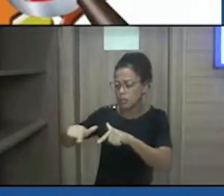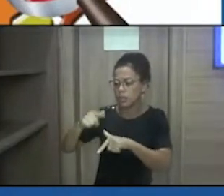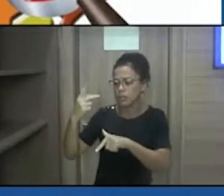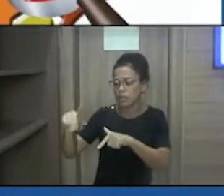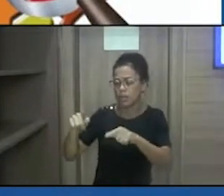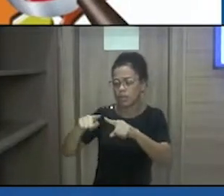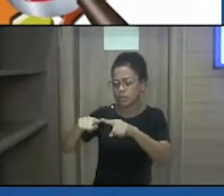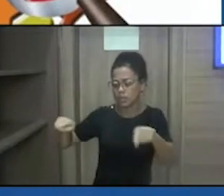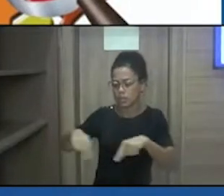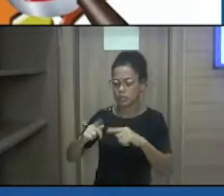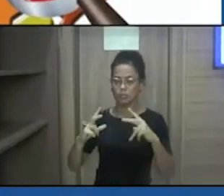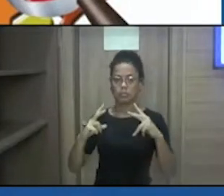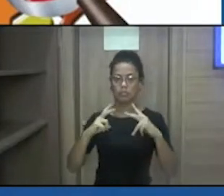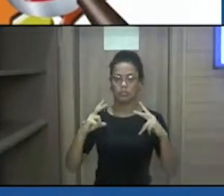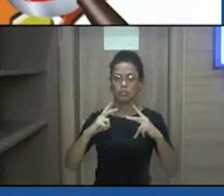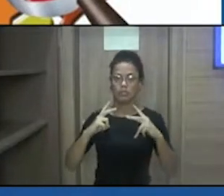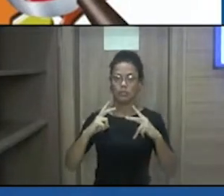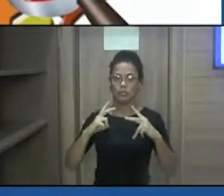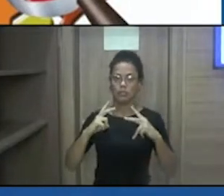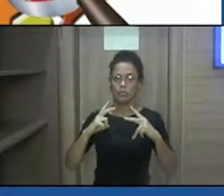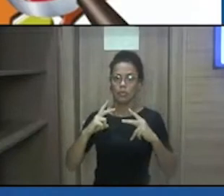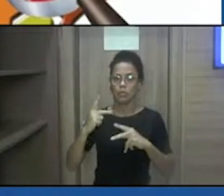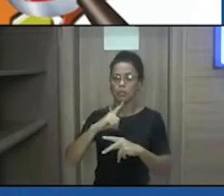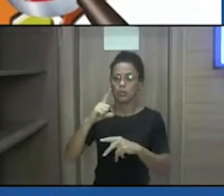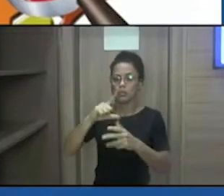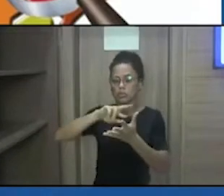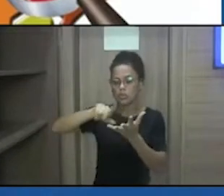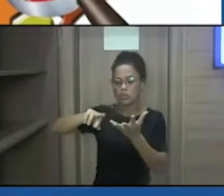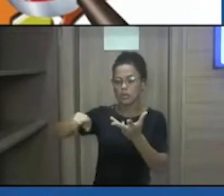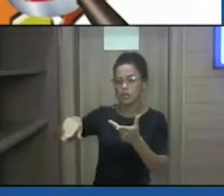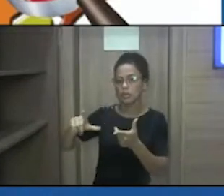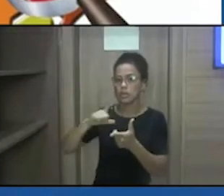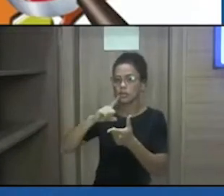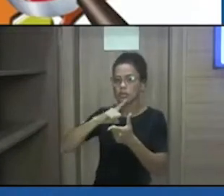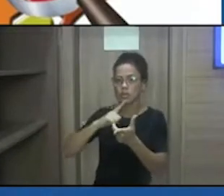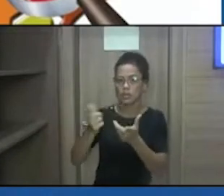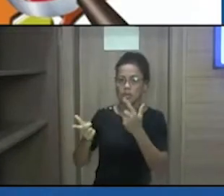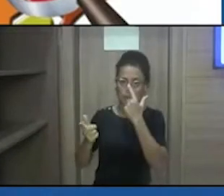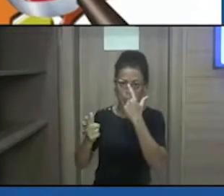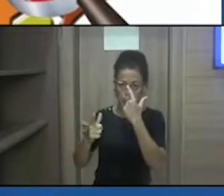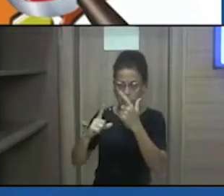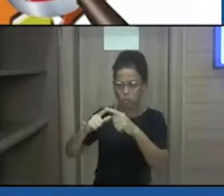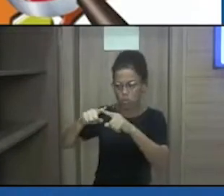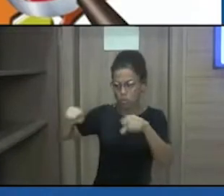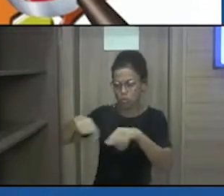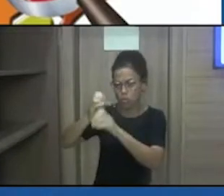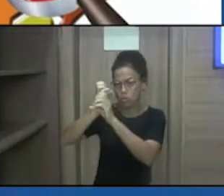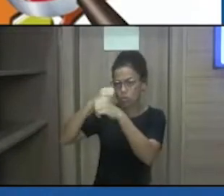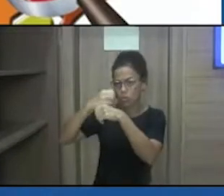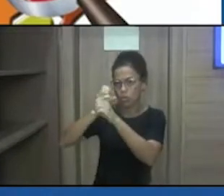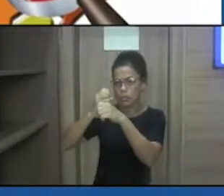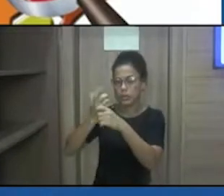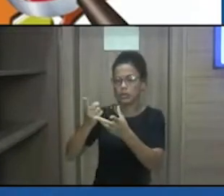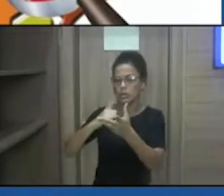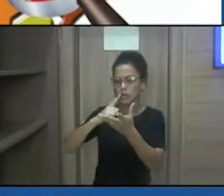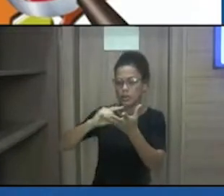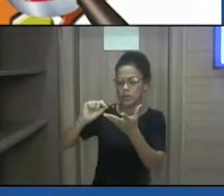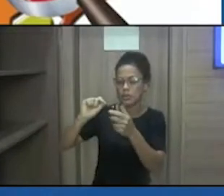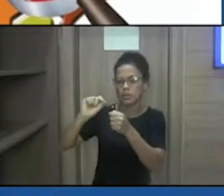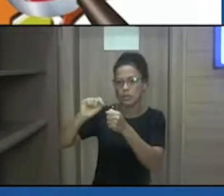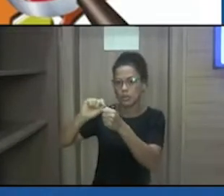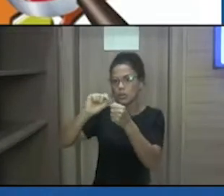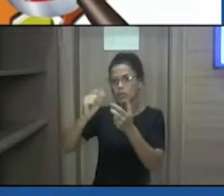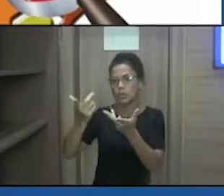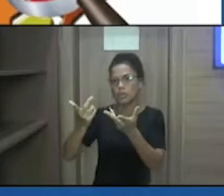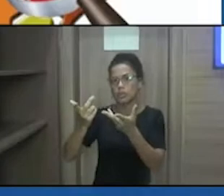privado, aparece também uma diferença muito grande entre os laboratórios. Então, a gente viu laboratórios que são feitos desde o